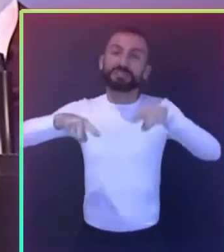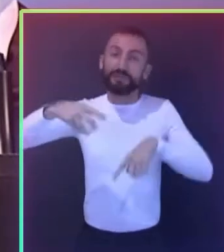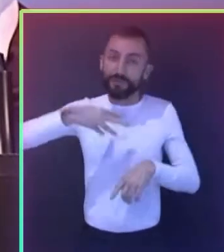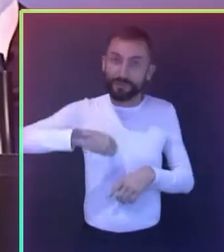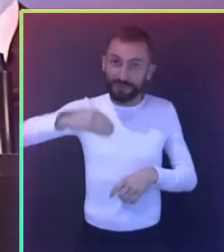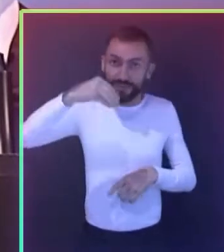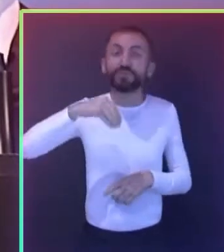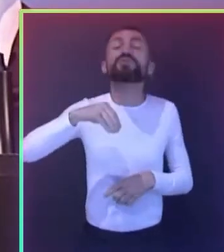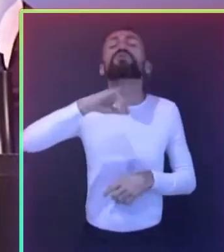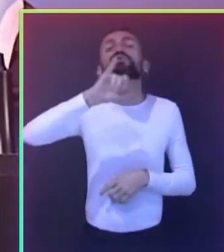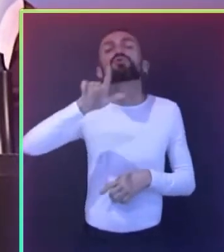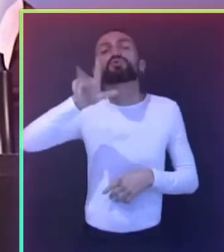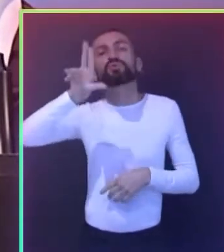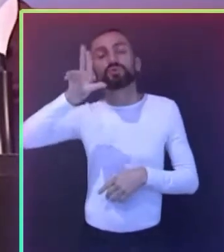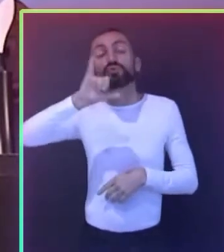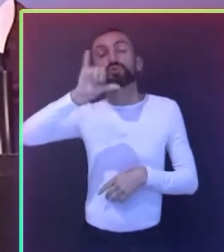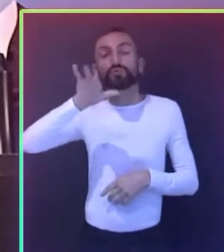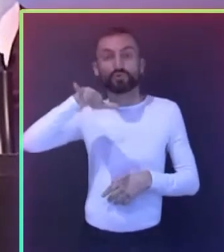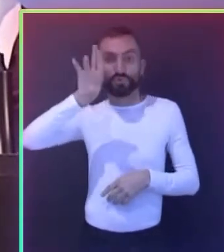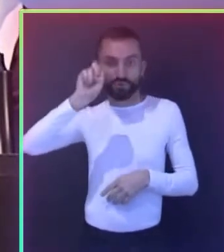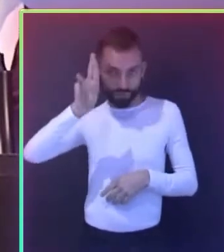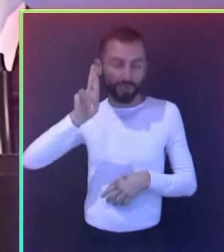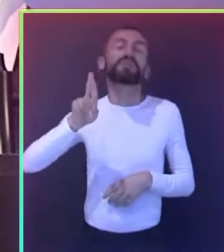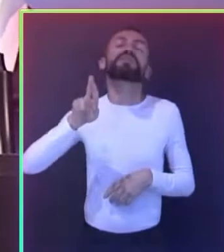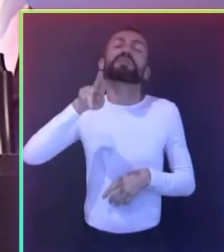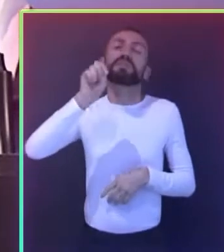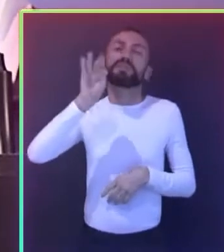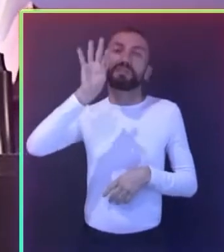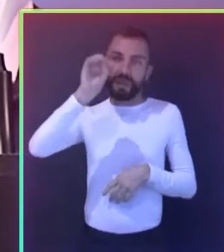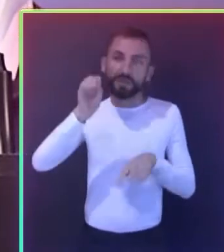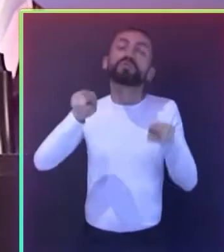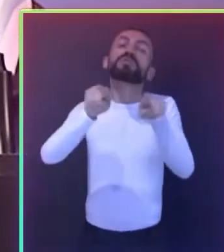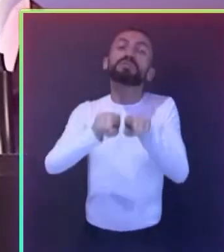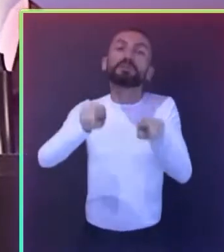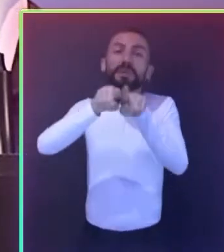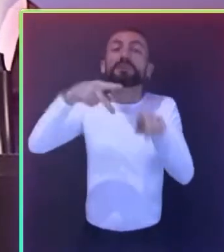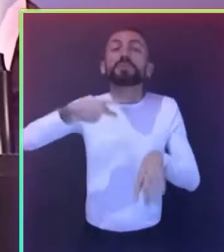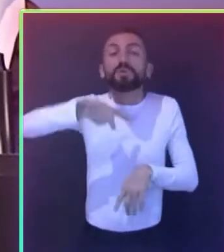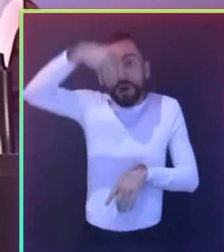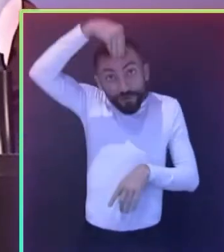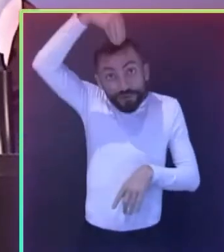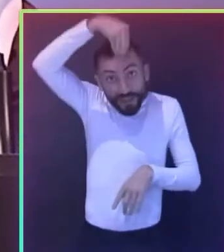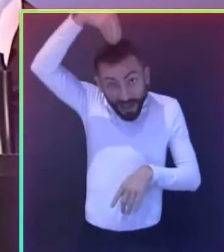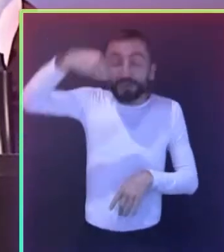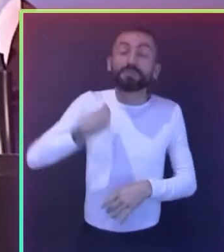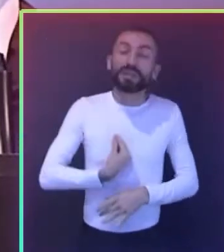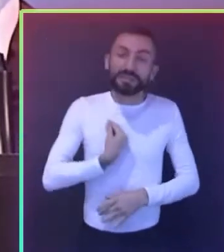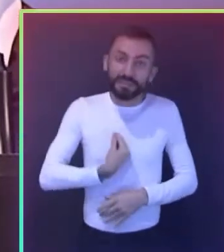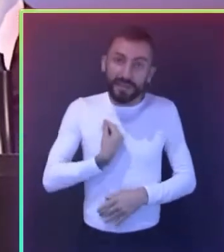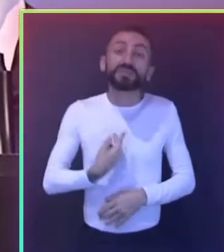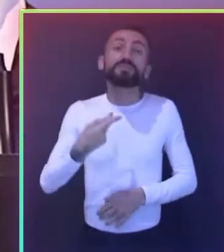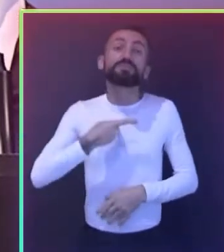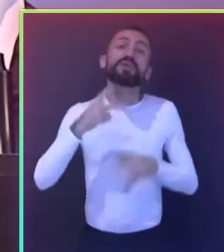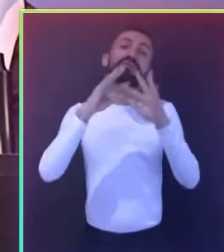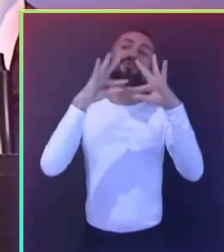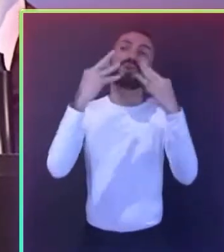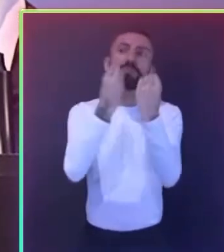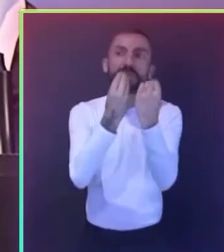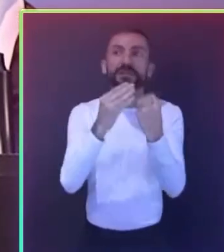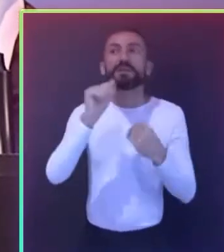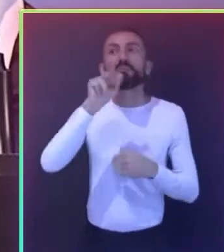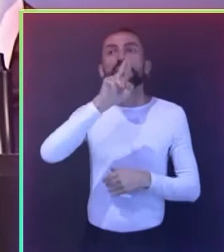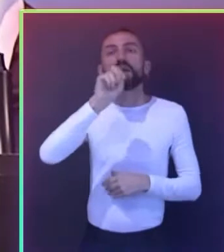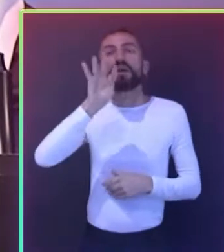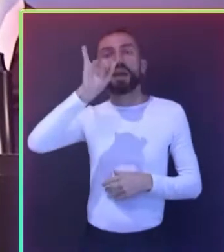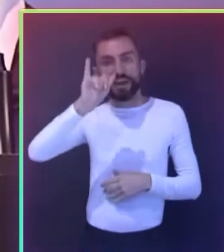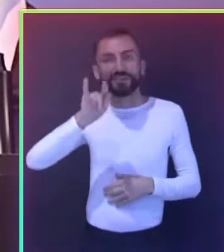filhos Júnior e neto meu afilhado show em aqui presente os meus familiares os barretes os